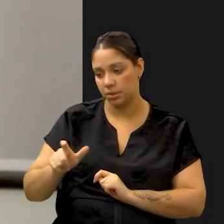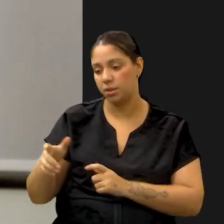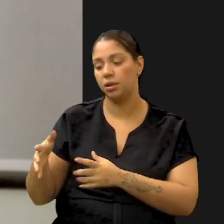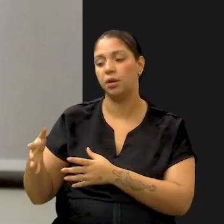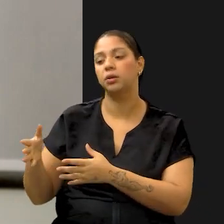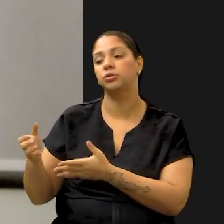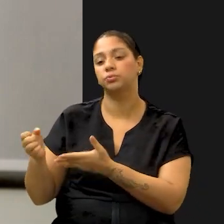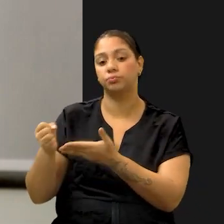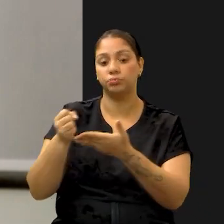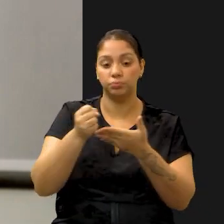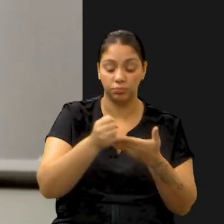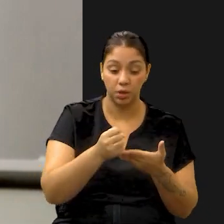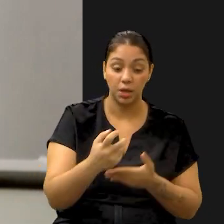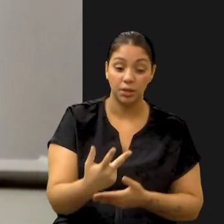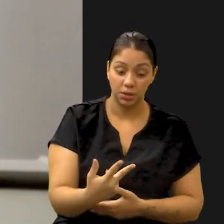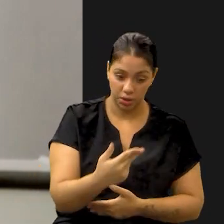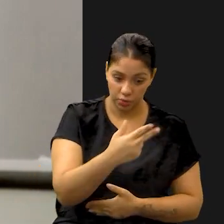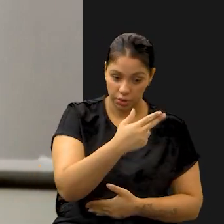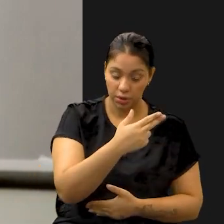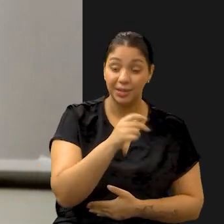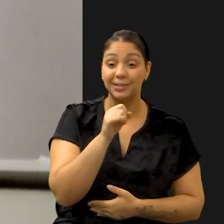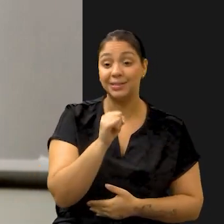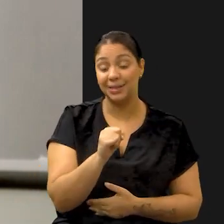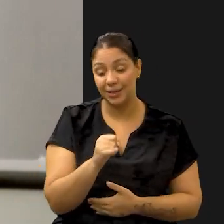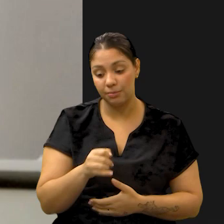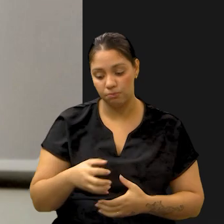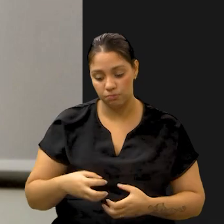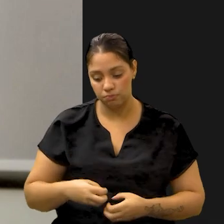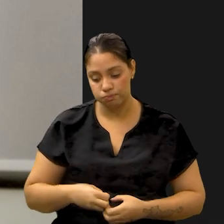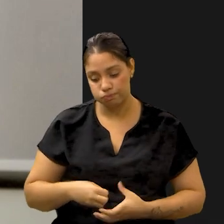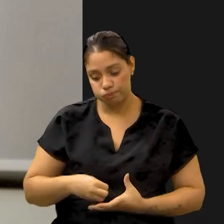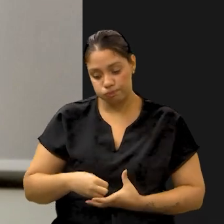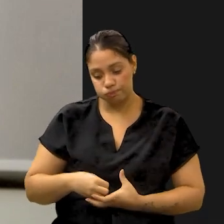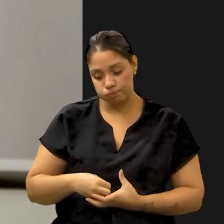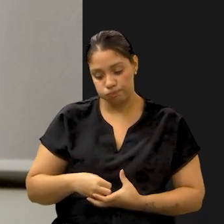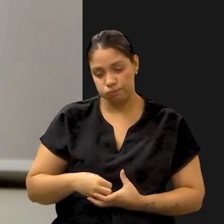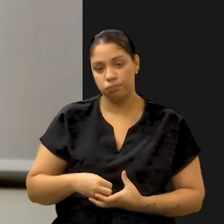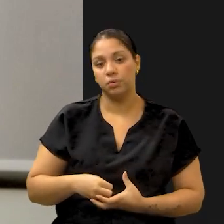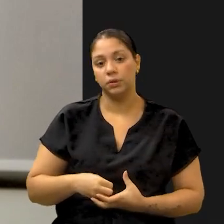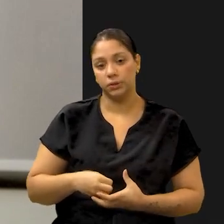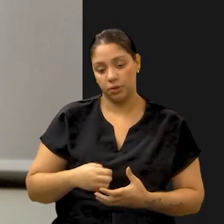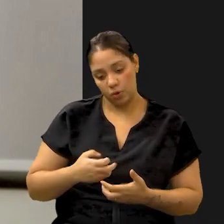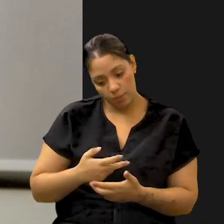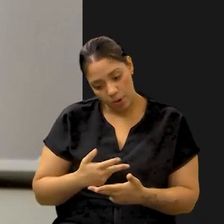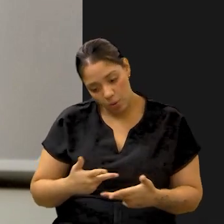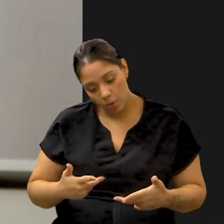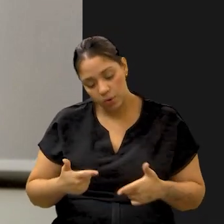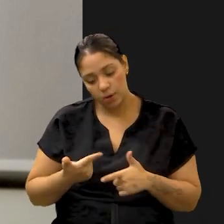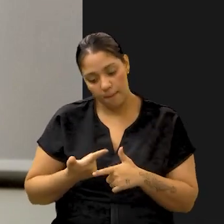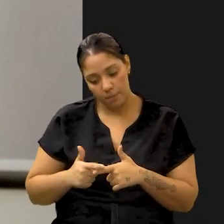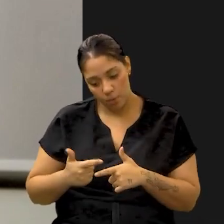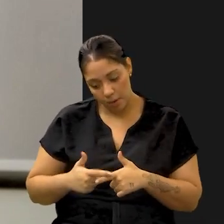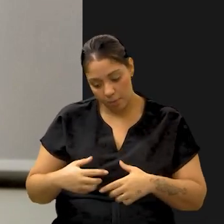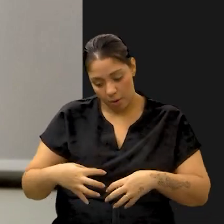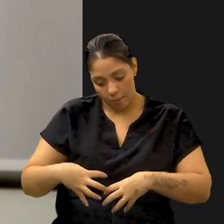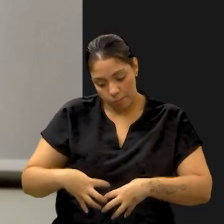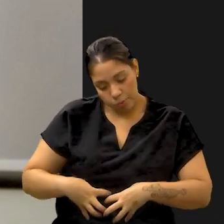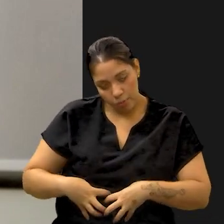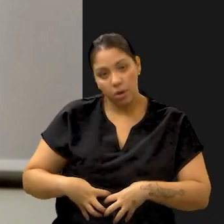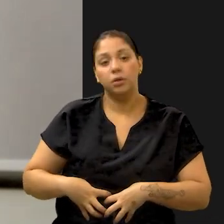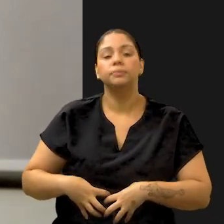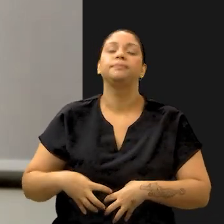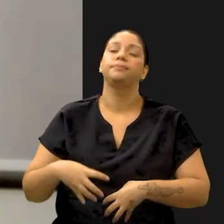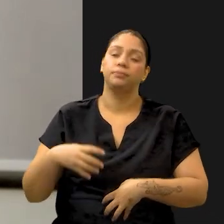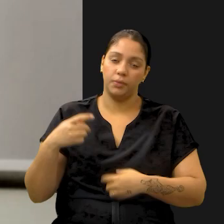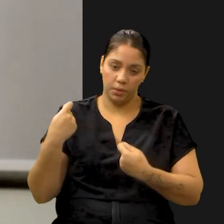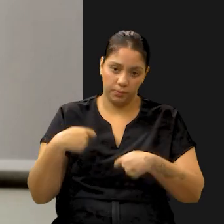para a cirurgia. Agora, se o tumor é um tumor um pouco mais avançado, com algum acometimento